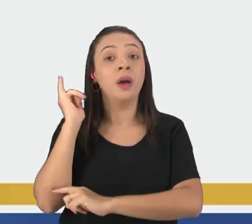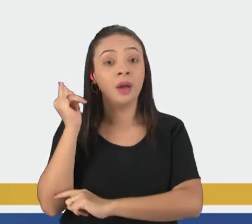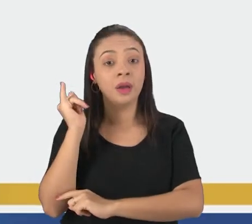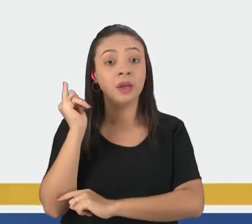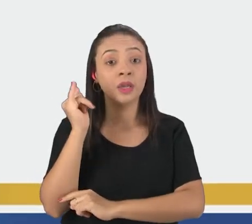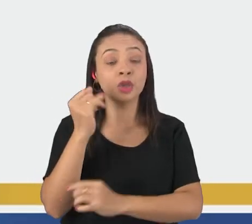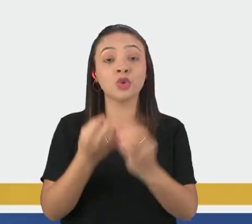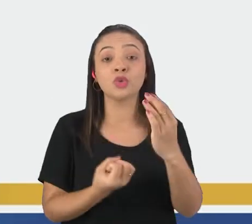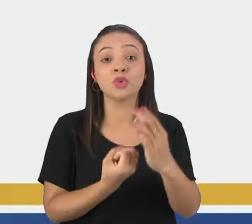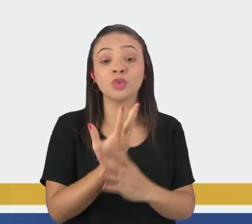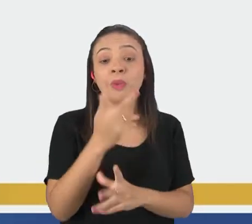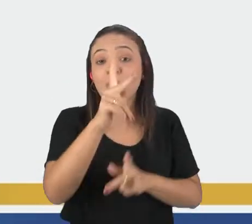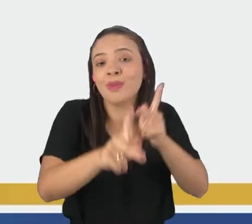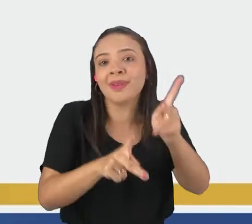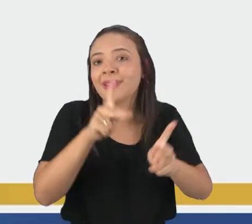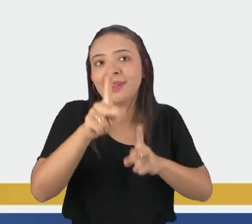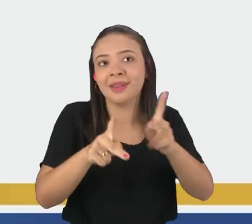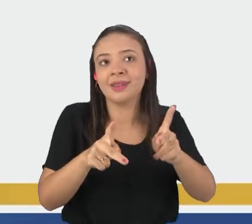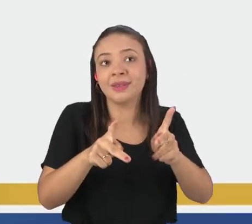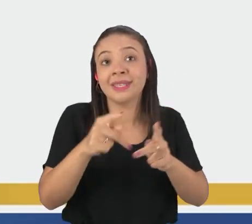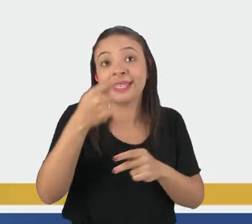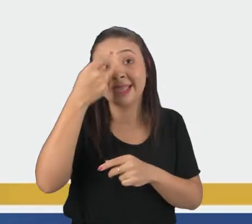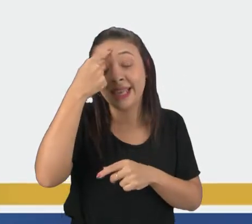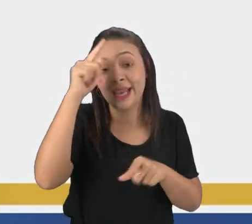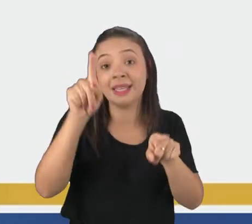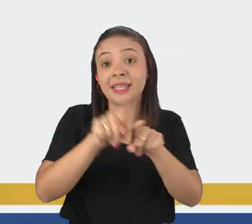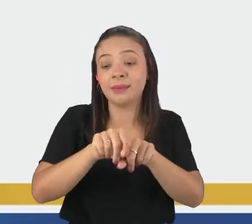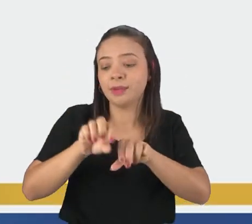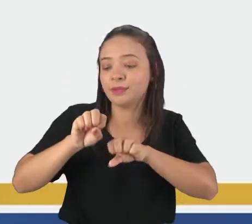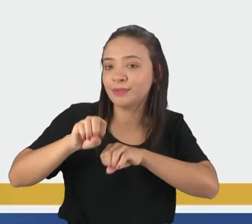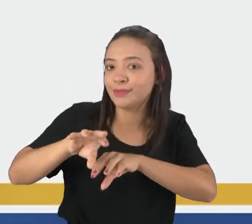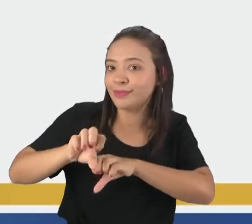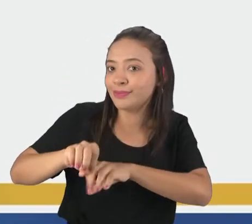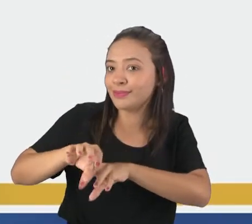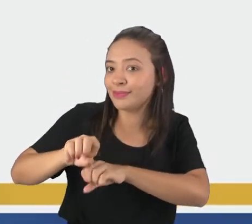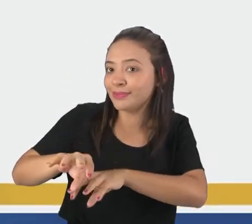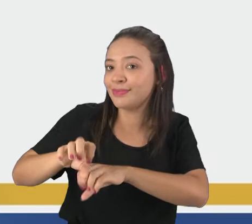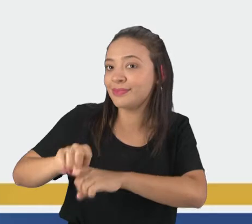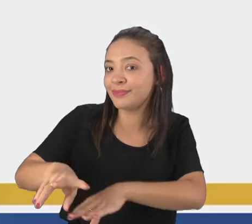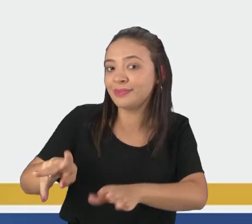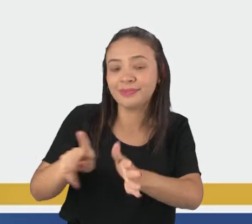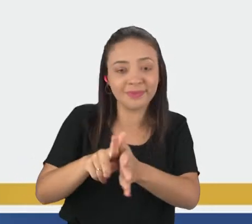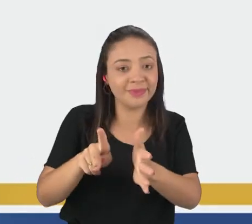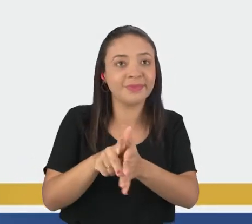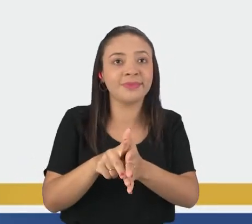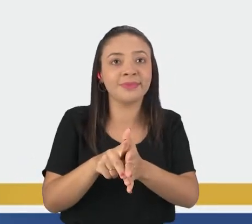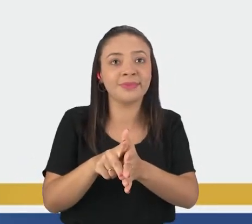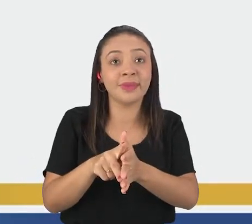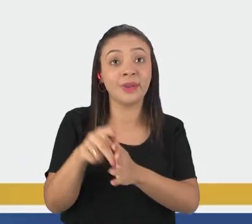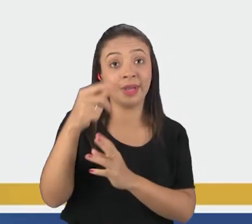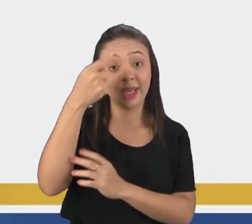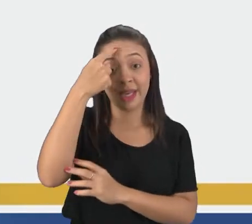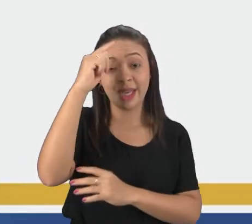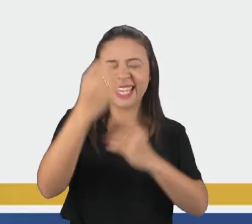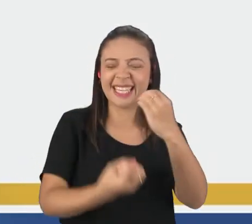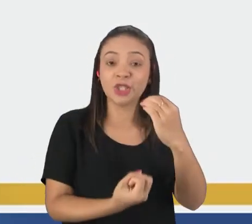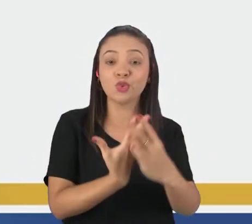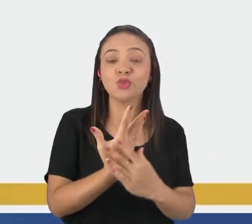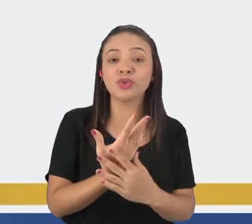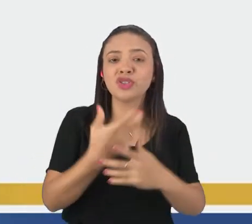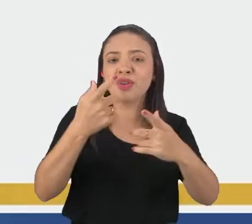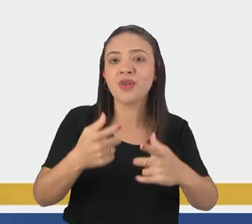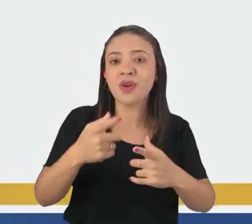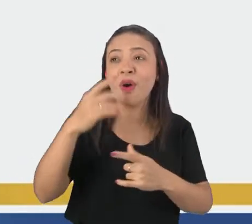origem popular, criadas e transmitidas oralmente. São produções que nascem da